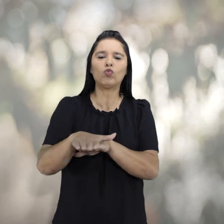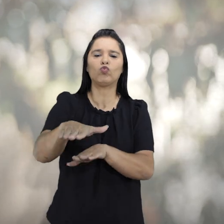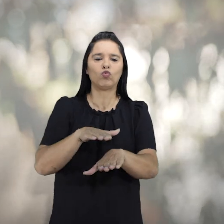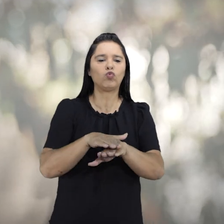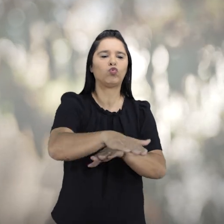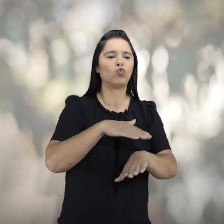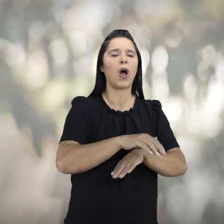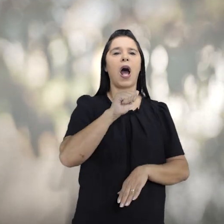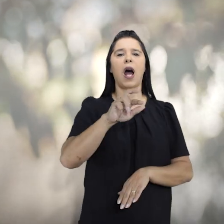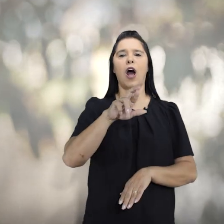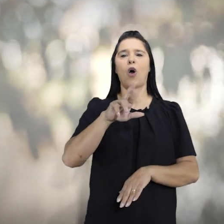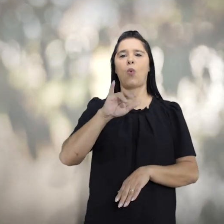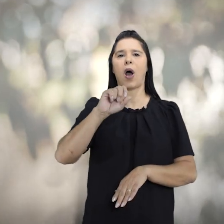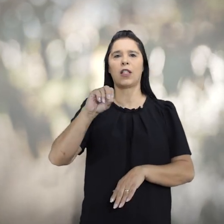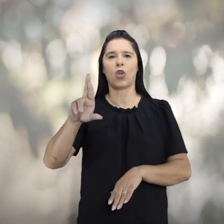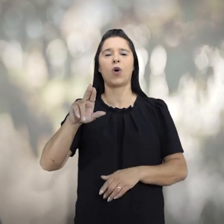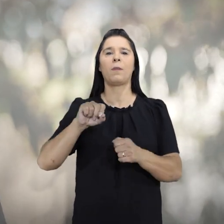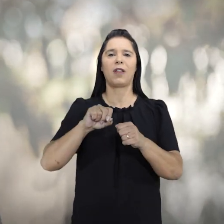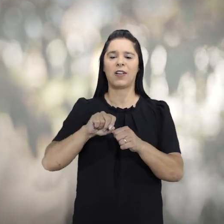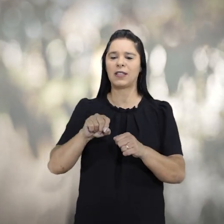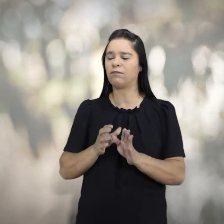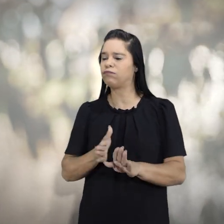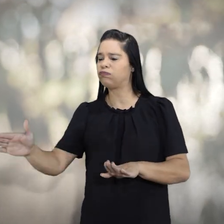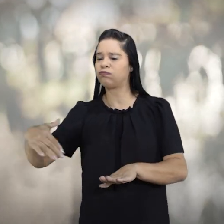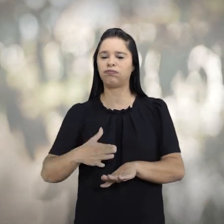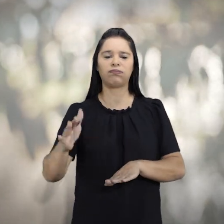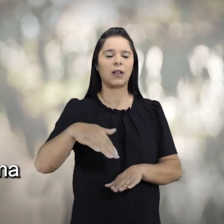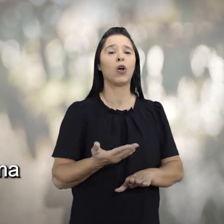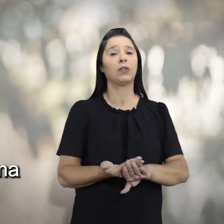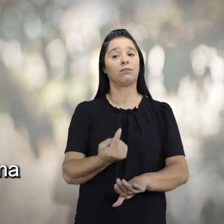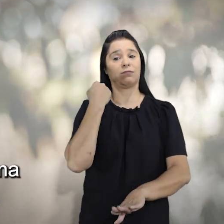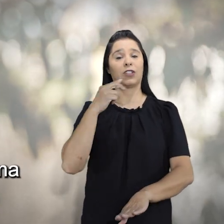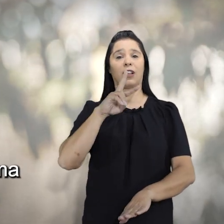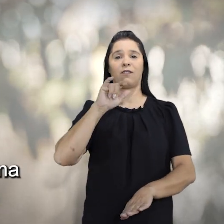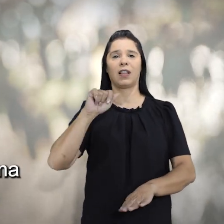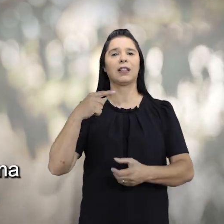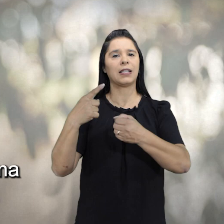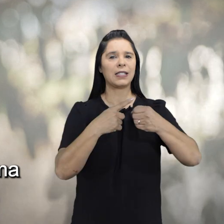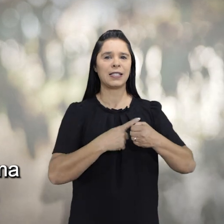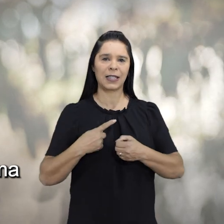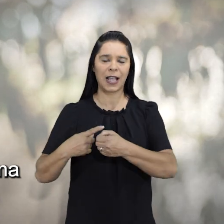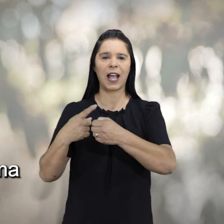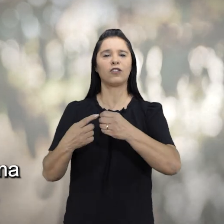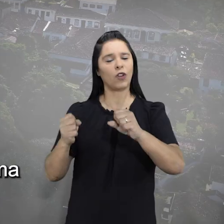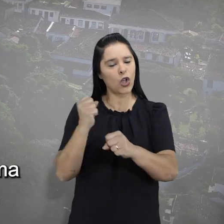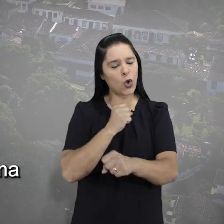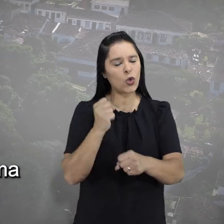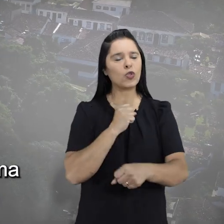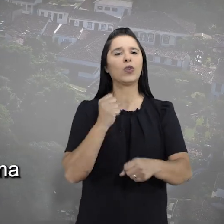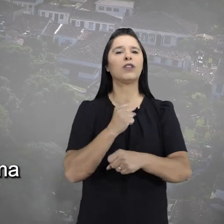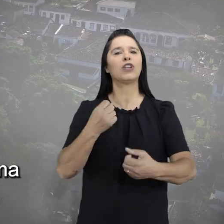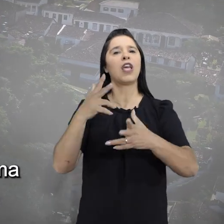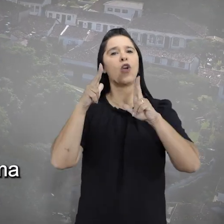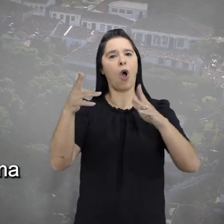de arruador, era a pessoa que fazia o traçado da antiga vila. Com isso a cidade, né, foi construída nessa forma